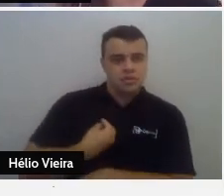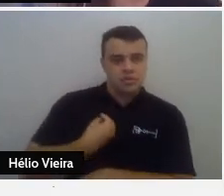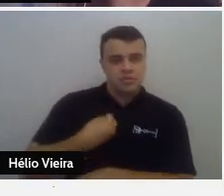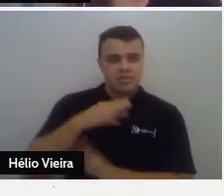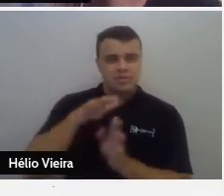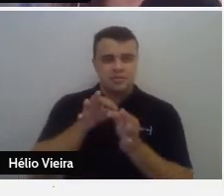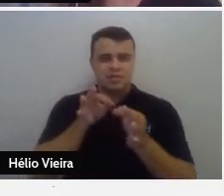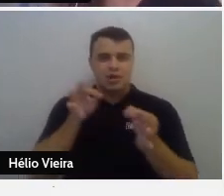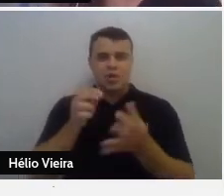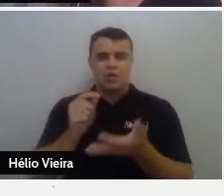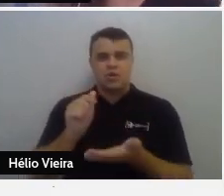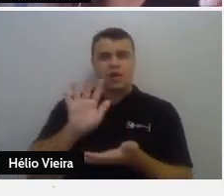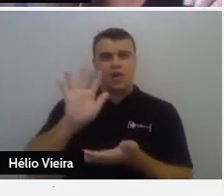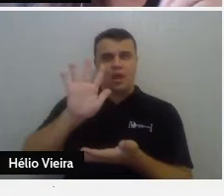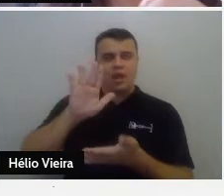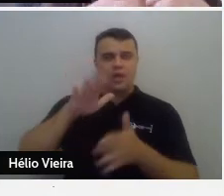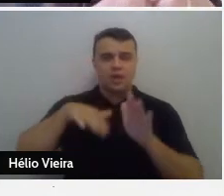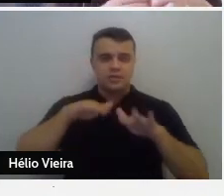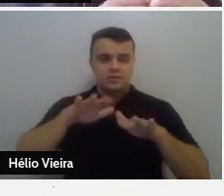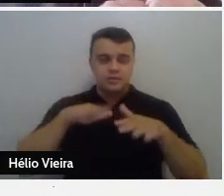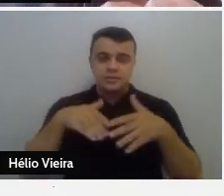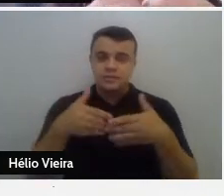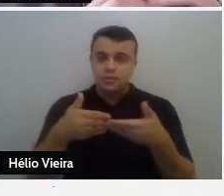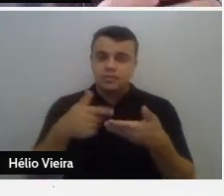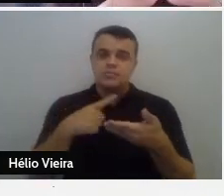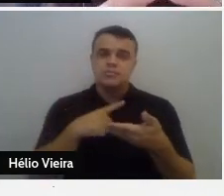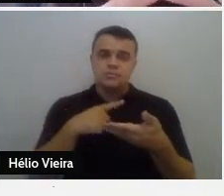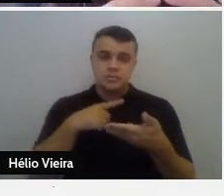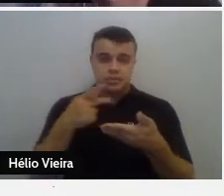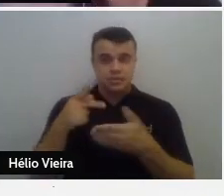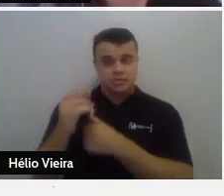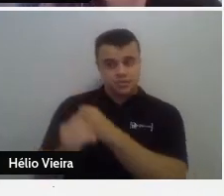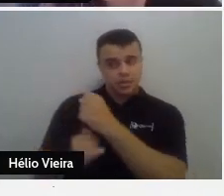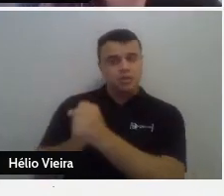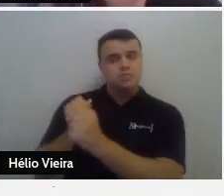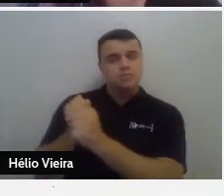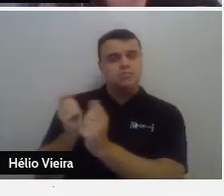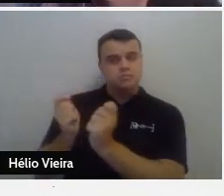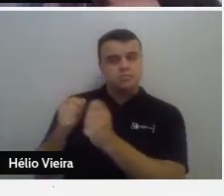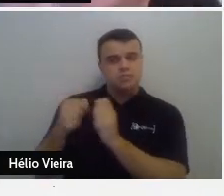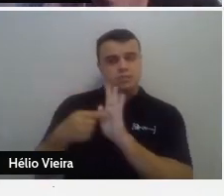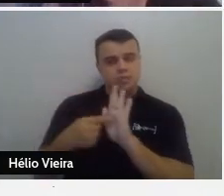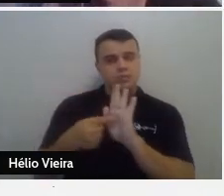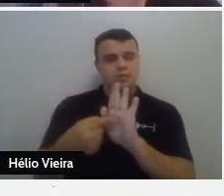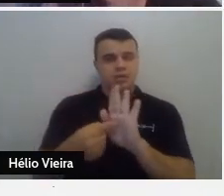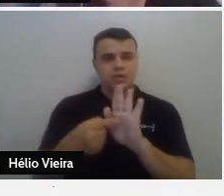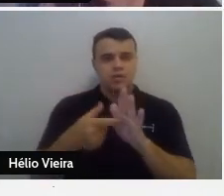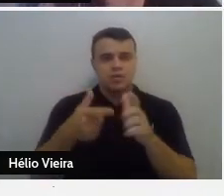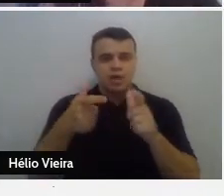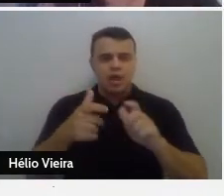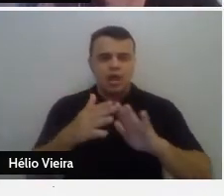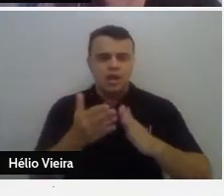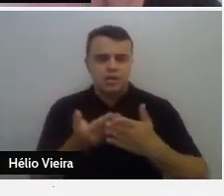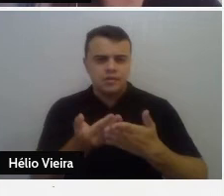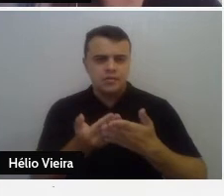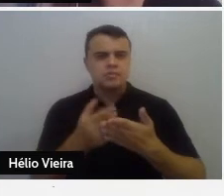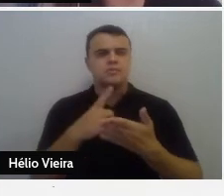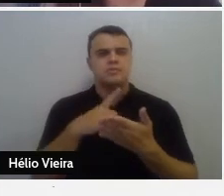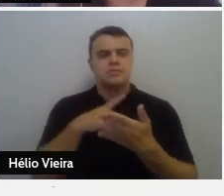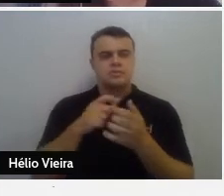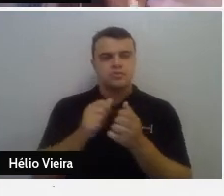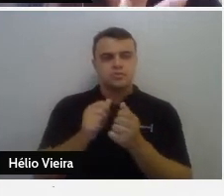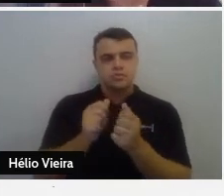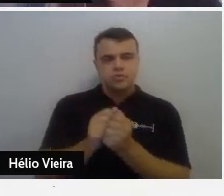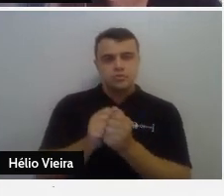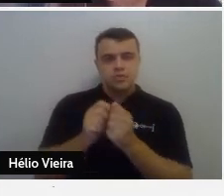longe, é caro. Então, esse site pode ser mostrado na sala de aula, com a ajuda de um